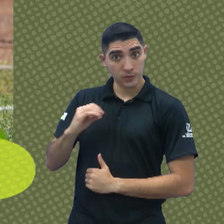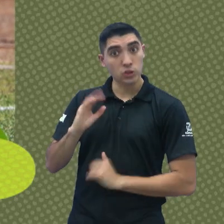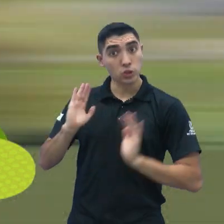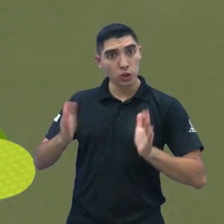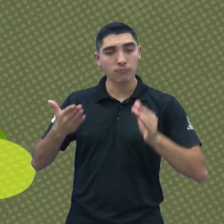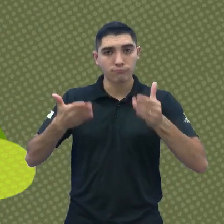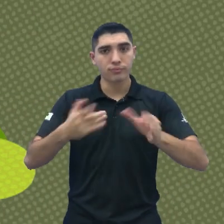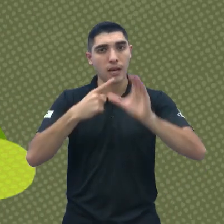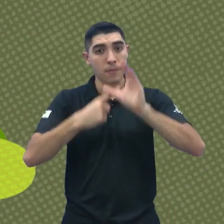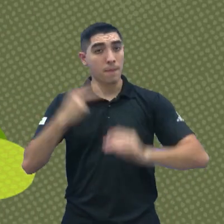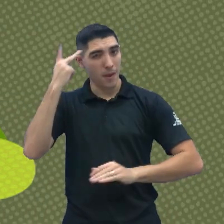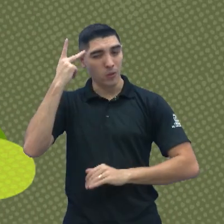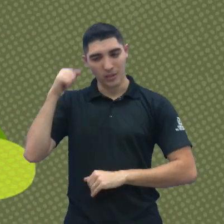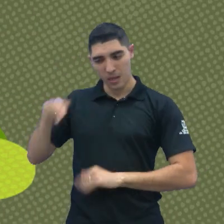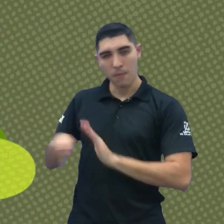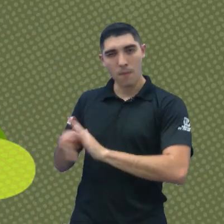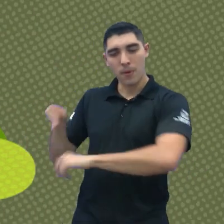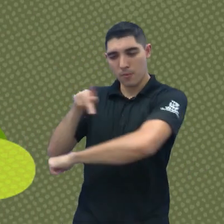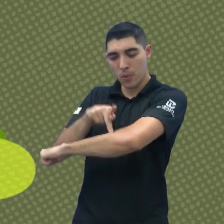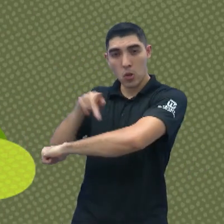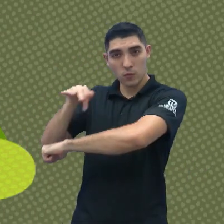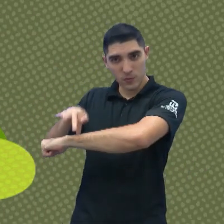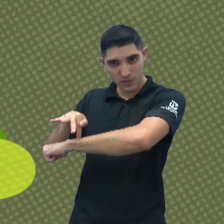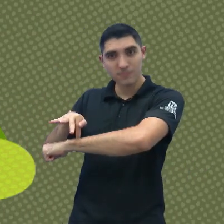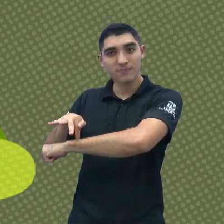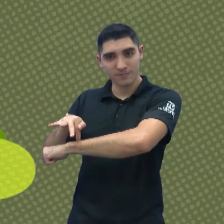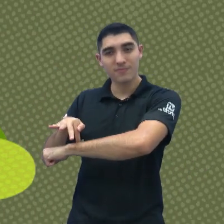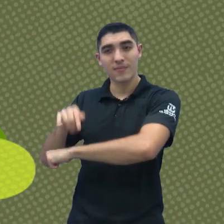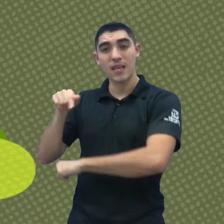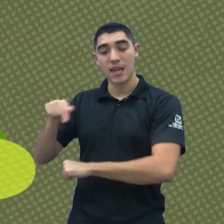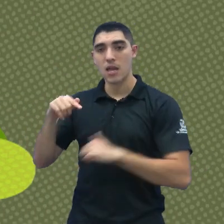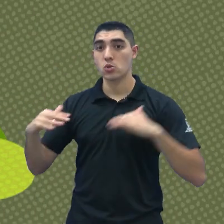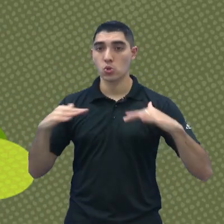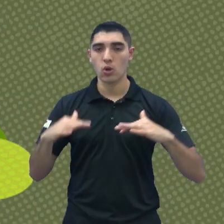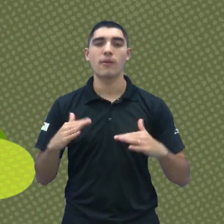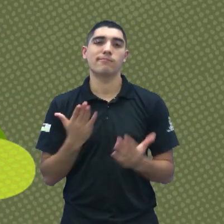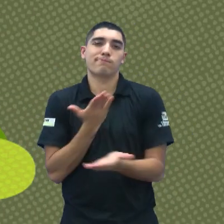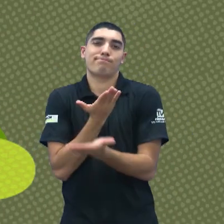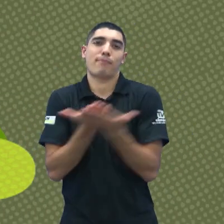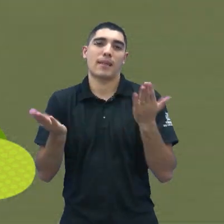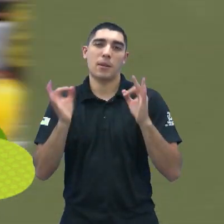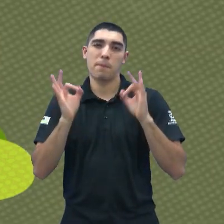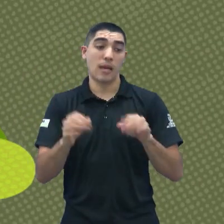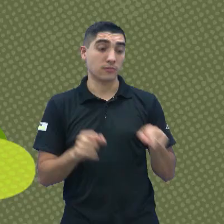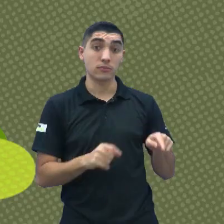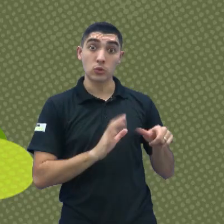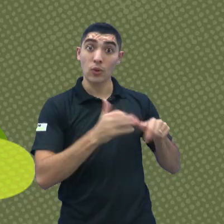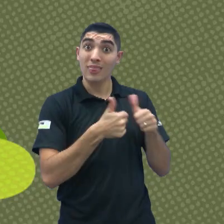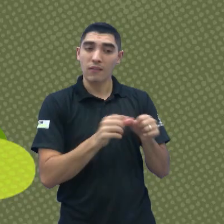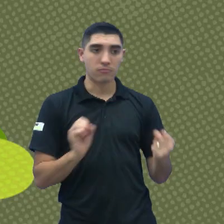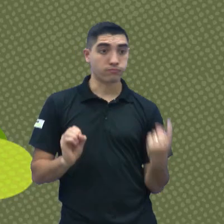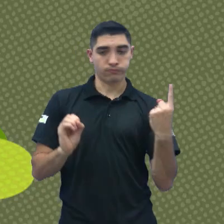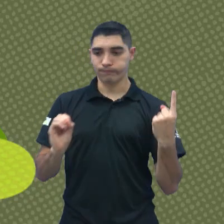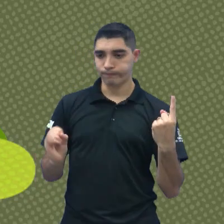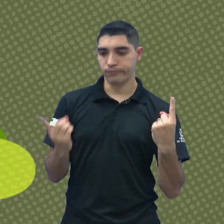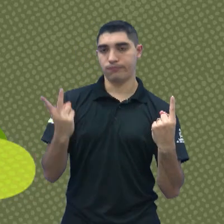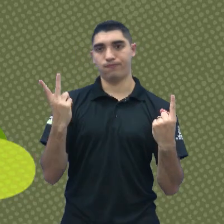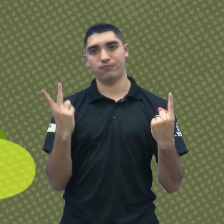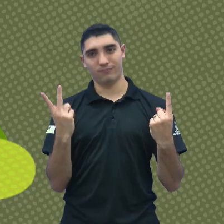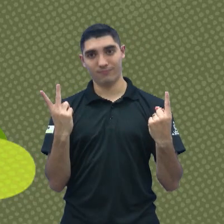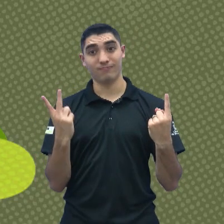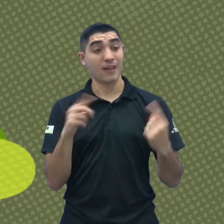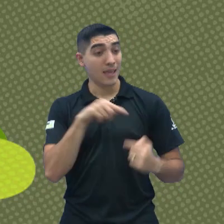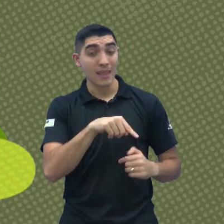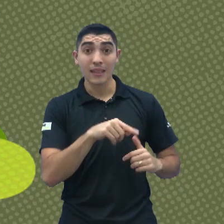contra o time do Porto Futebol da cidade de Porto Ferreira e foi derrotado de virada pelo placar de 2-1. O Joseense abriu o